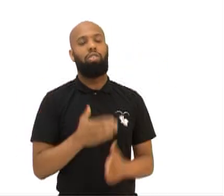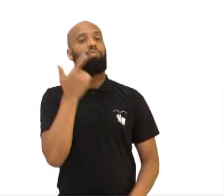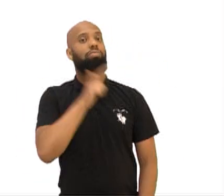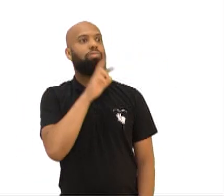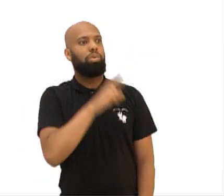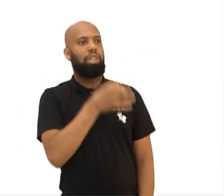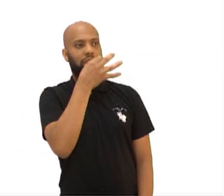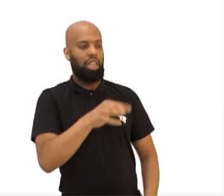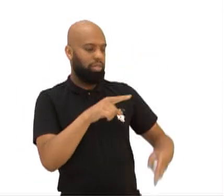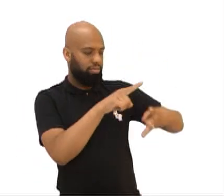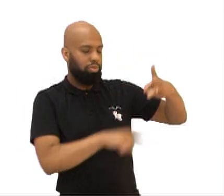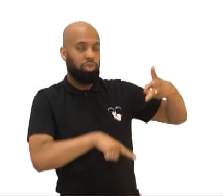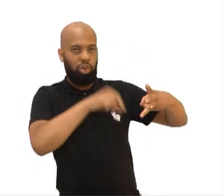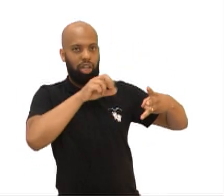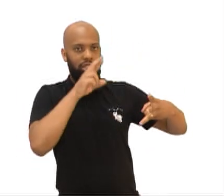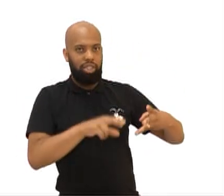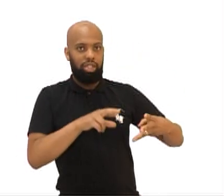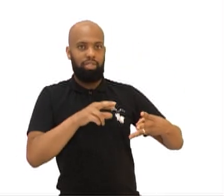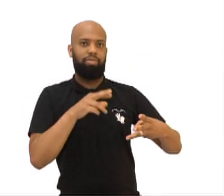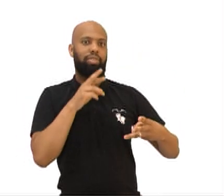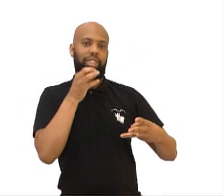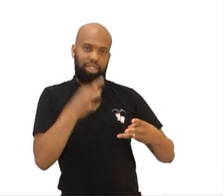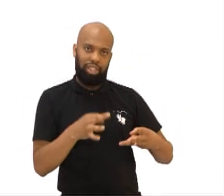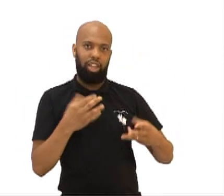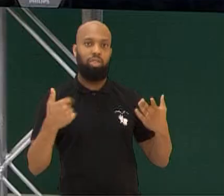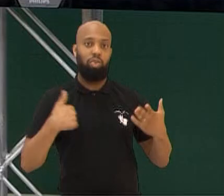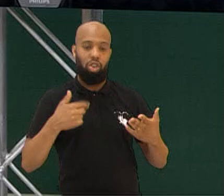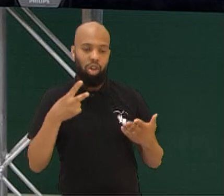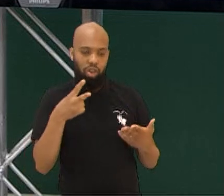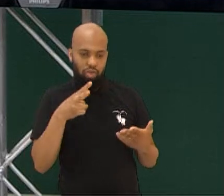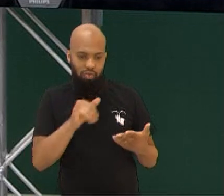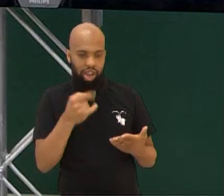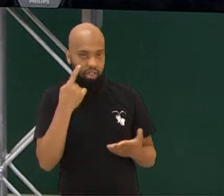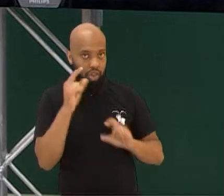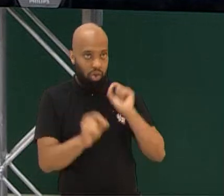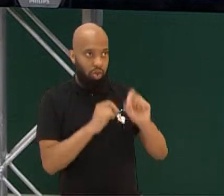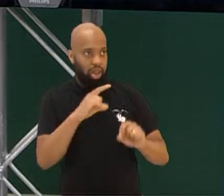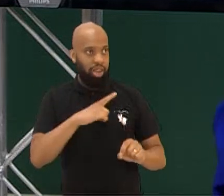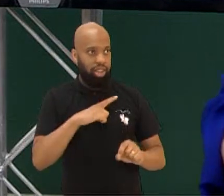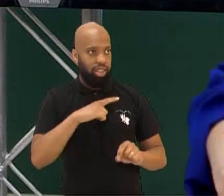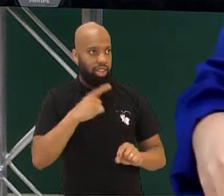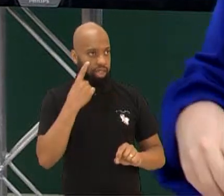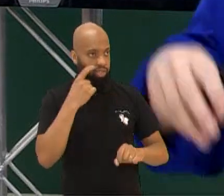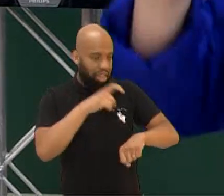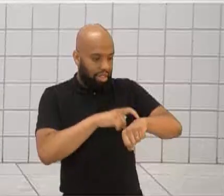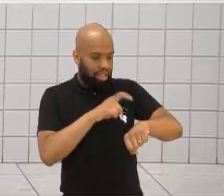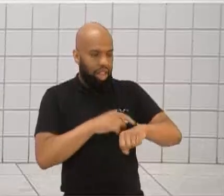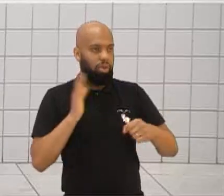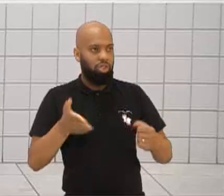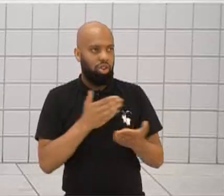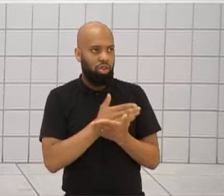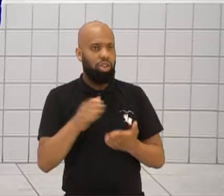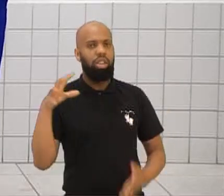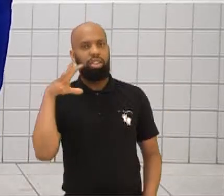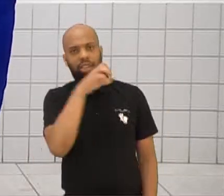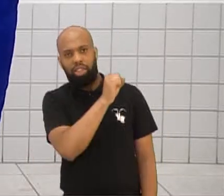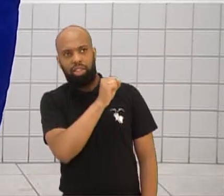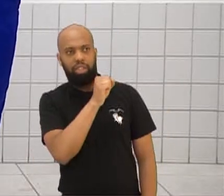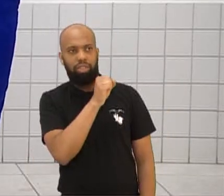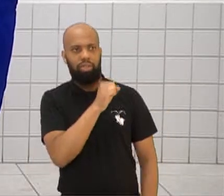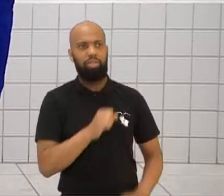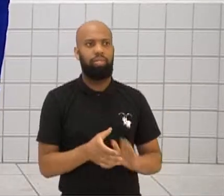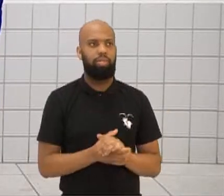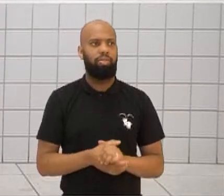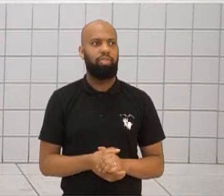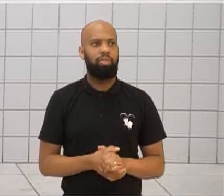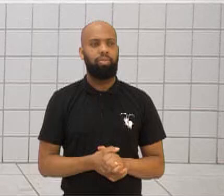vai conseguir responder aqui. Enquanto isso, aqui eu vejo, eu acompanho o andamento e o tempo está correndo. Isso. É bem rápido esse quiz.